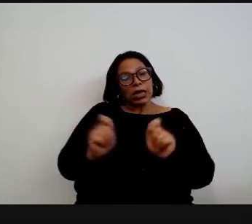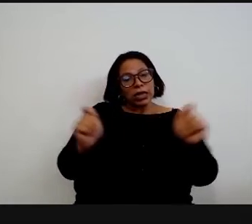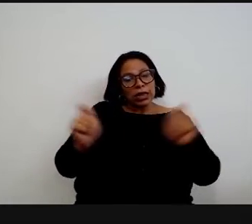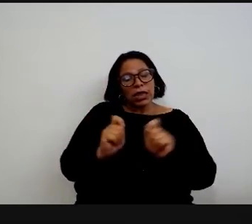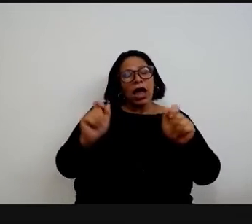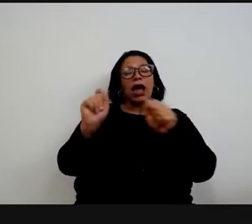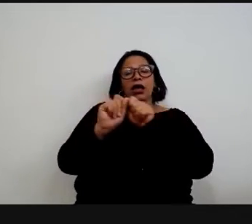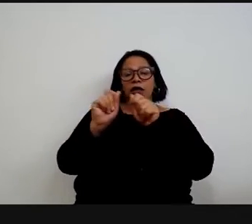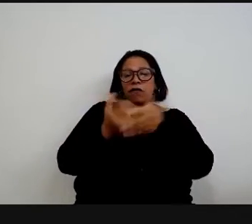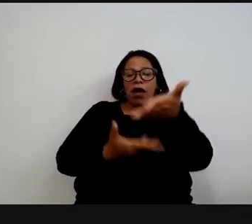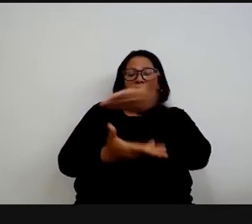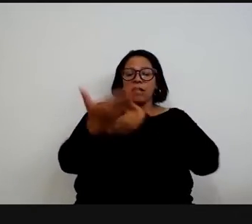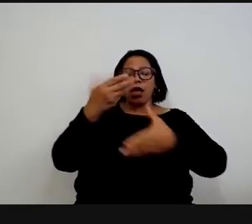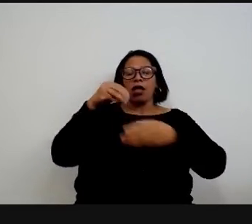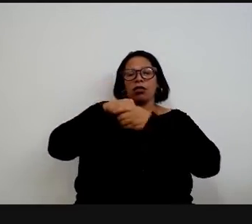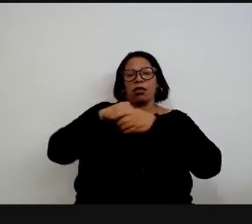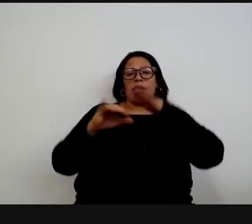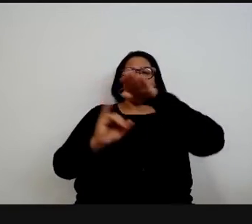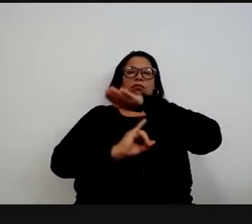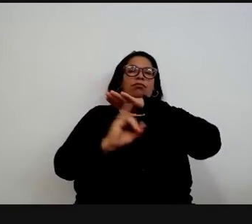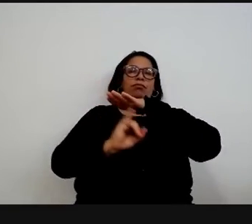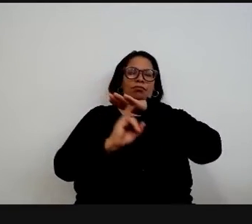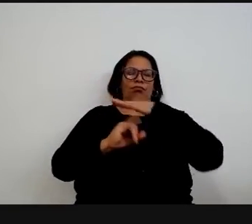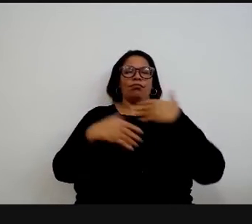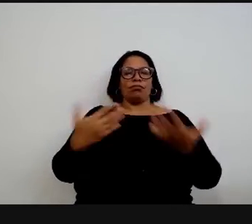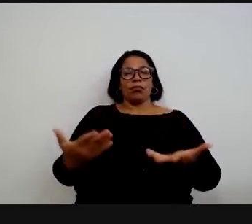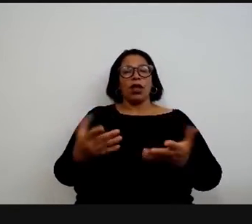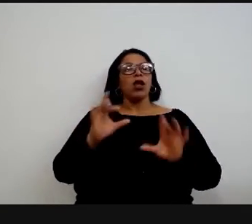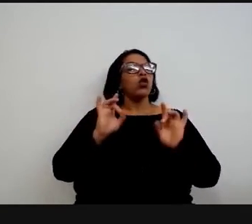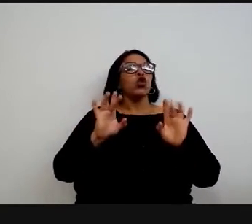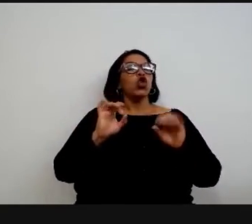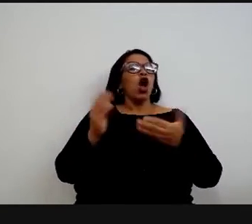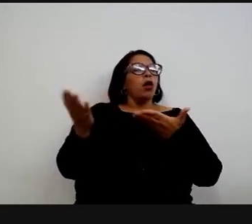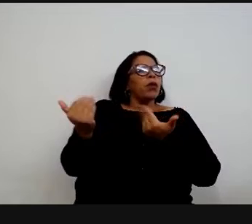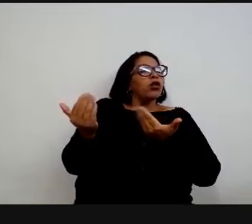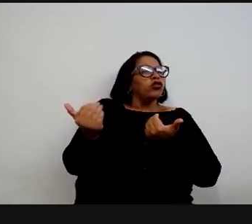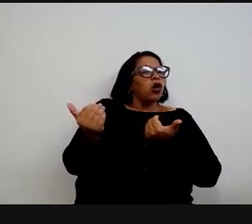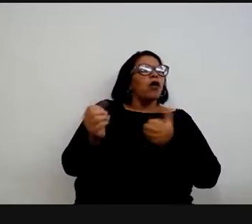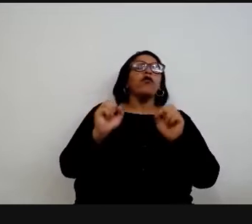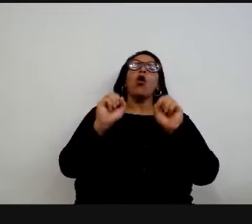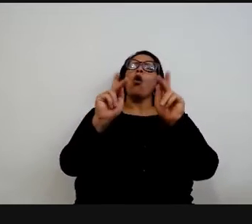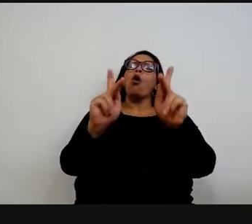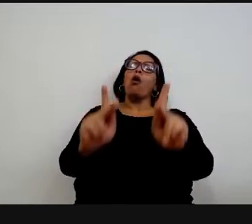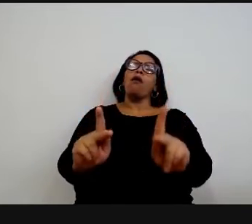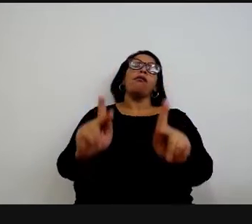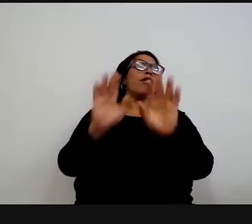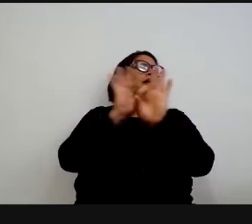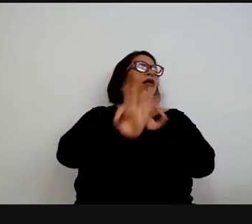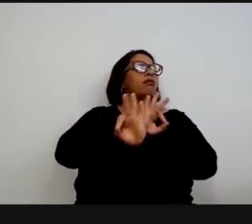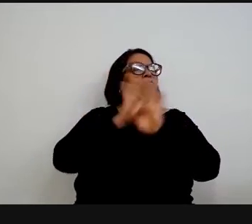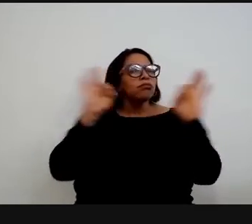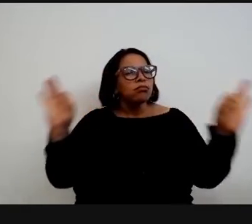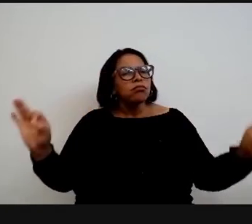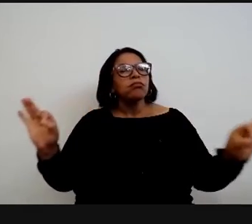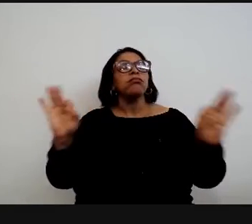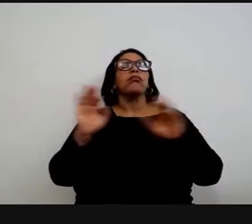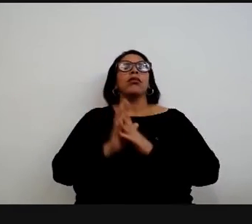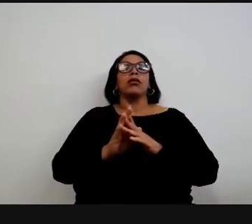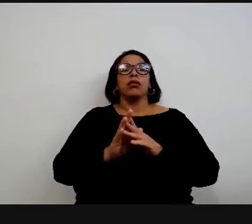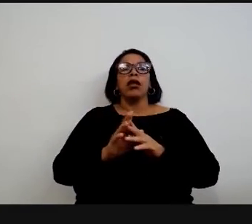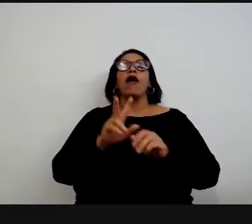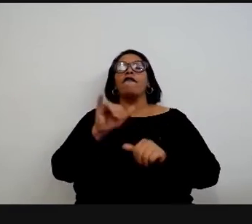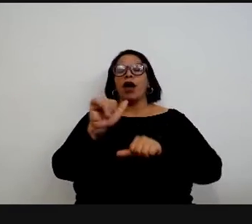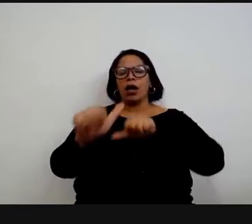o que se faz nessas instituições, né? E não só para os jovens sim, com certeza, né? Você